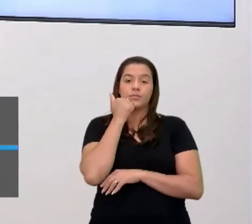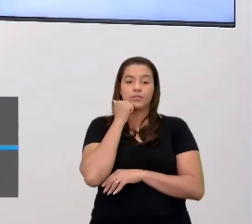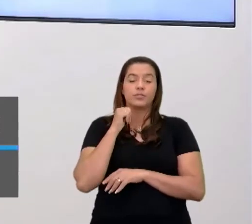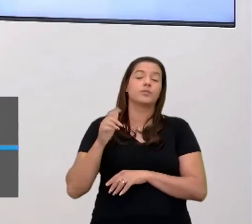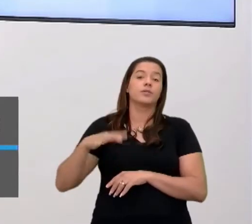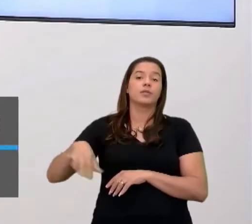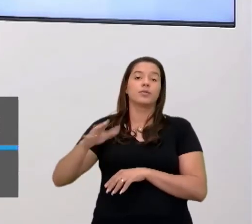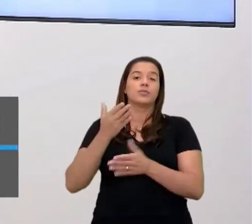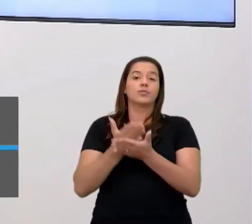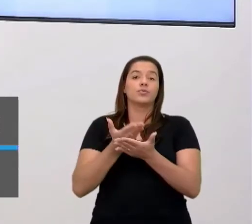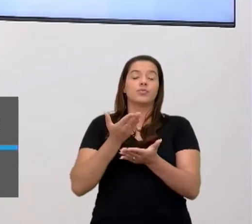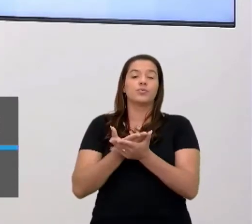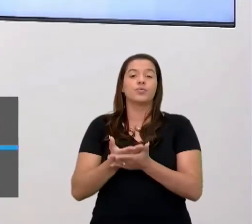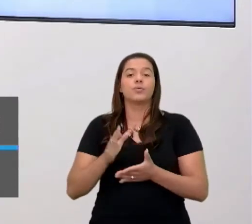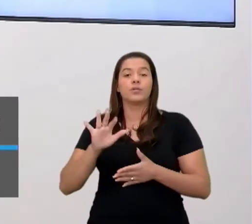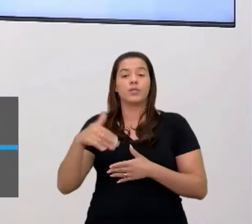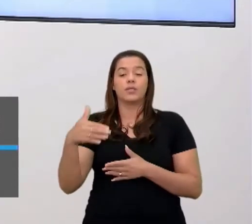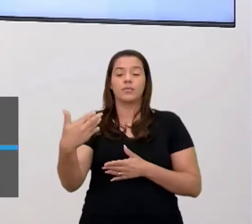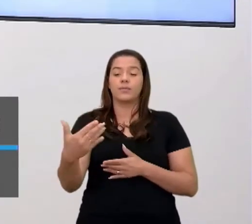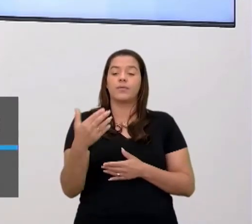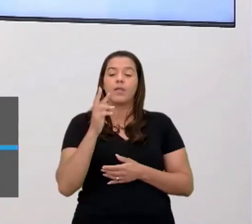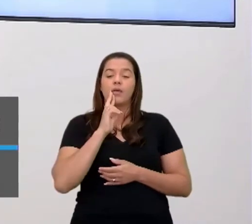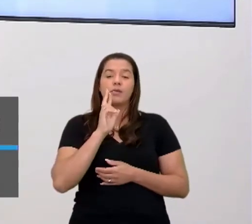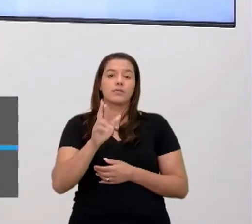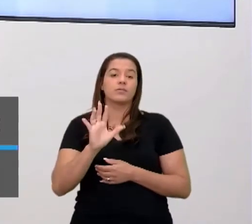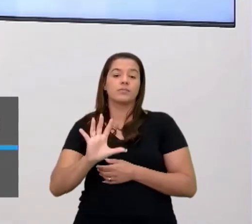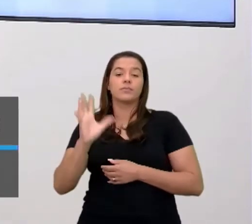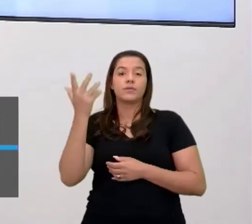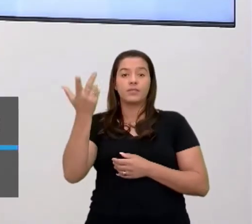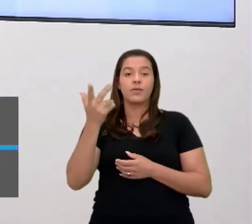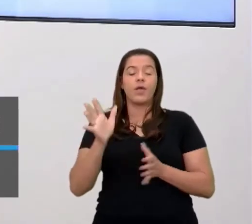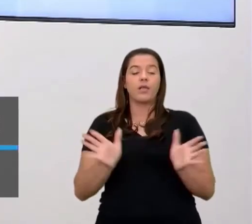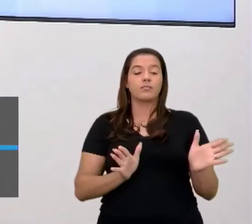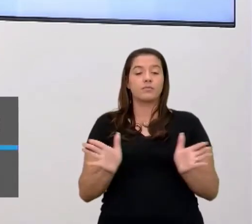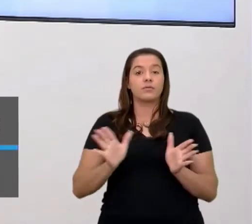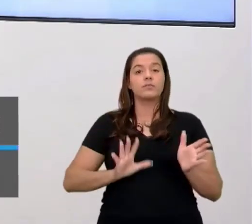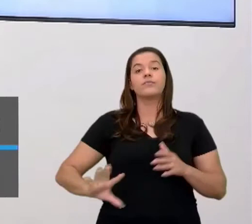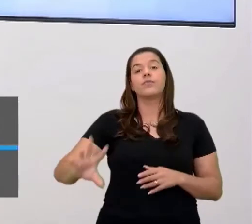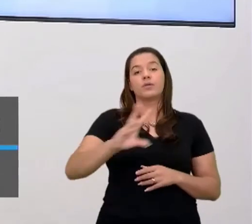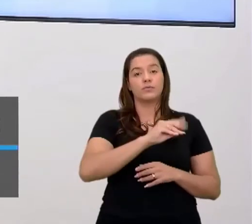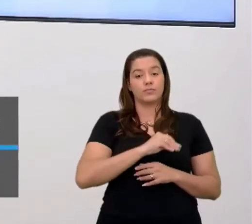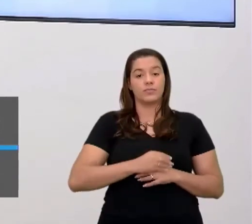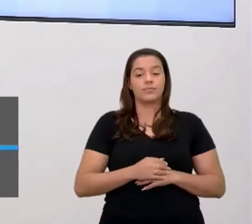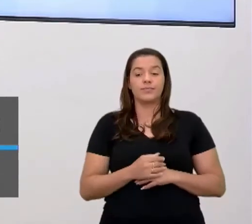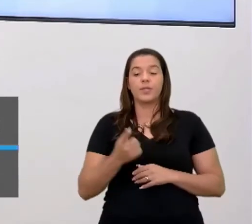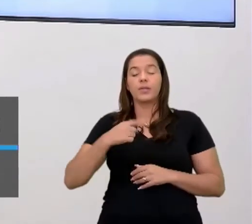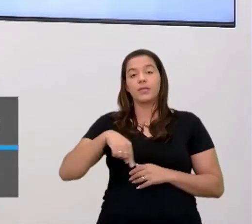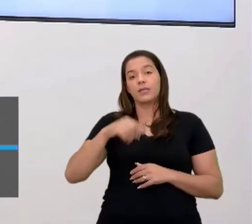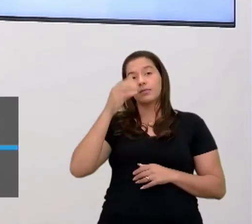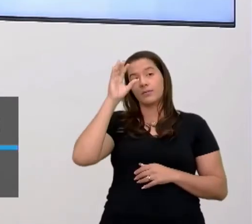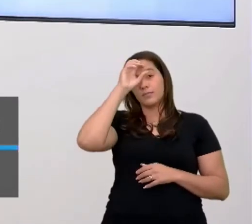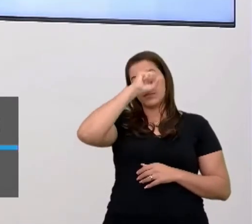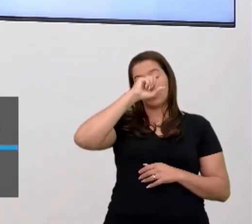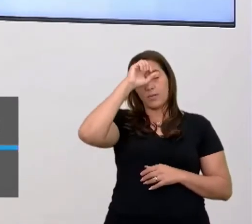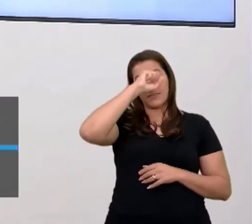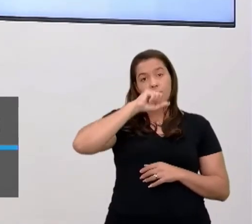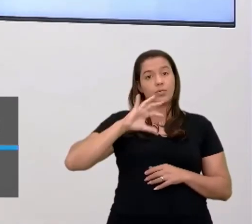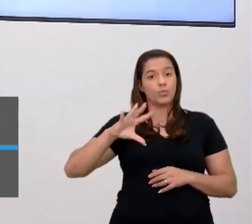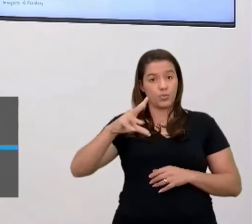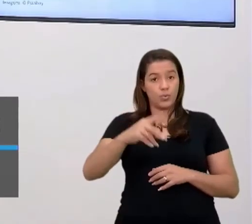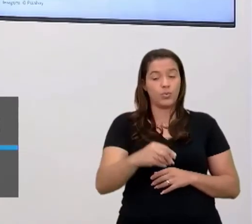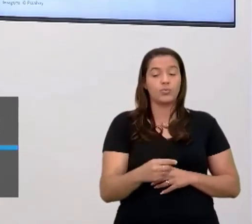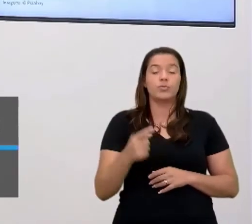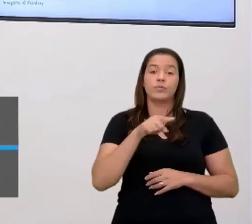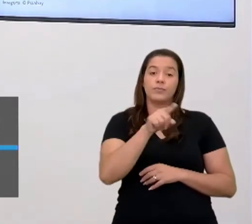metodologia científica, até o resultado dessa pesquisa, acessível a todos, porque o conhecimento não é direito de todos, então pensa